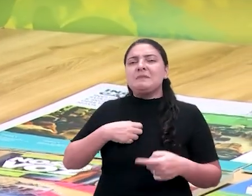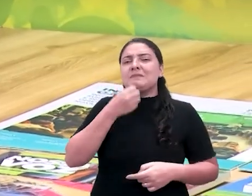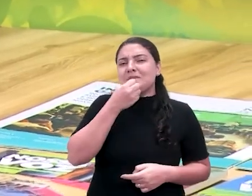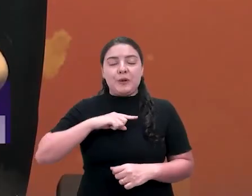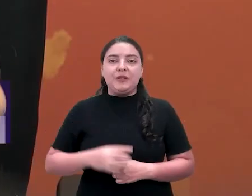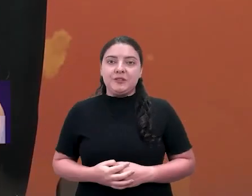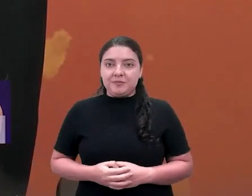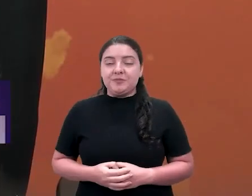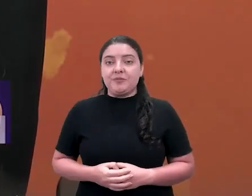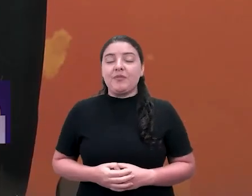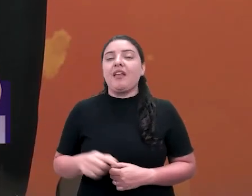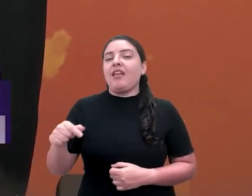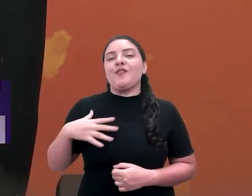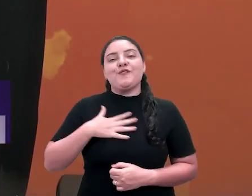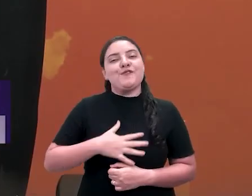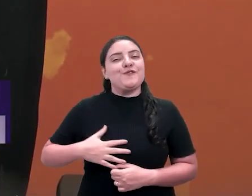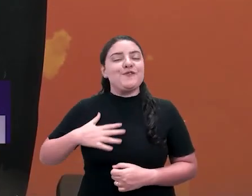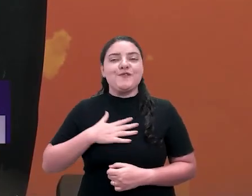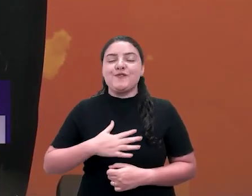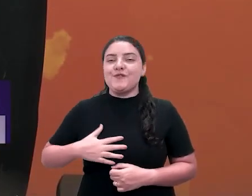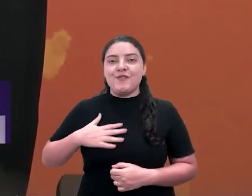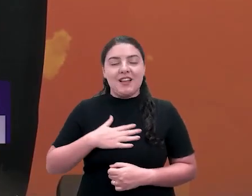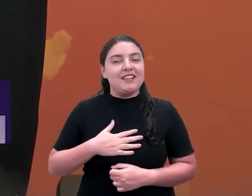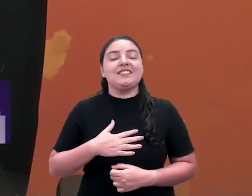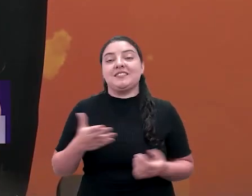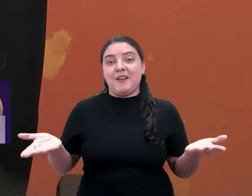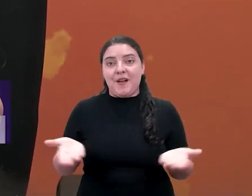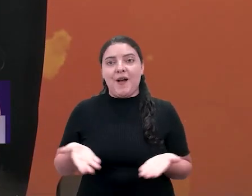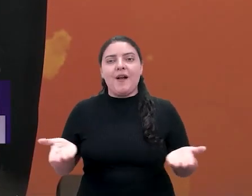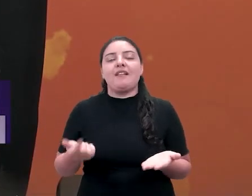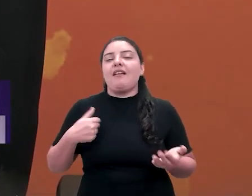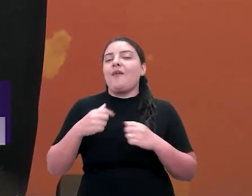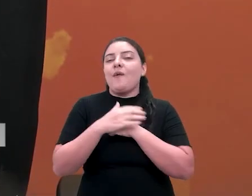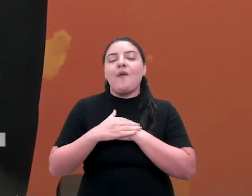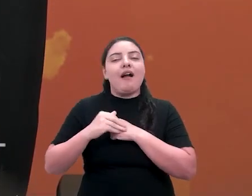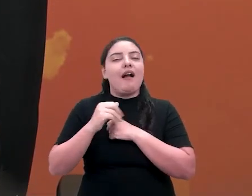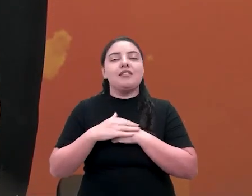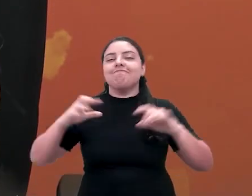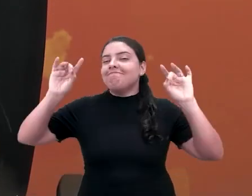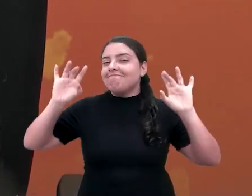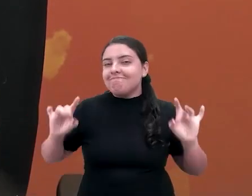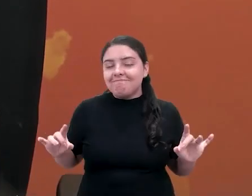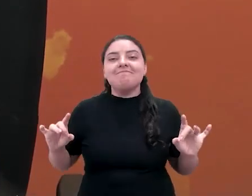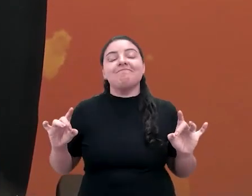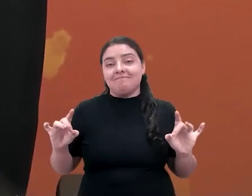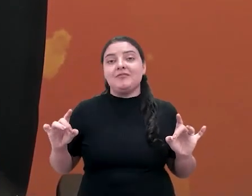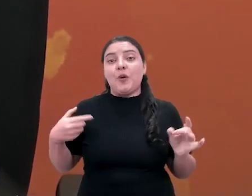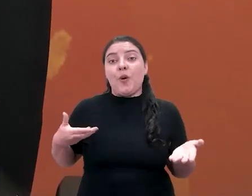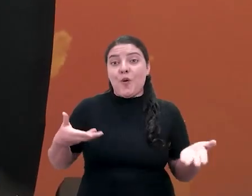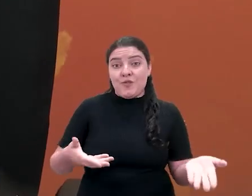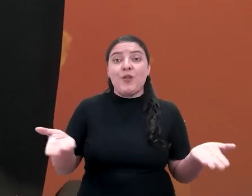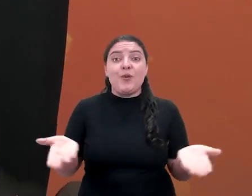também ensinar. E é com muita honra e para mim é um carinho enorme. A nossa convidada